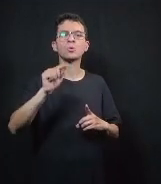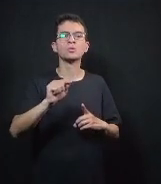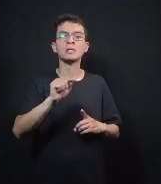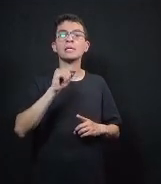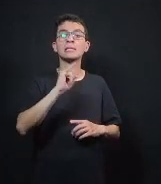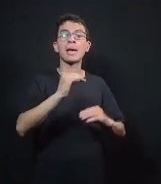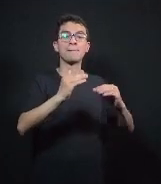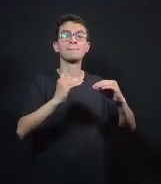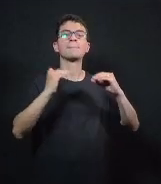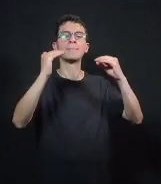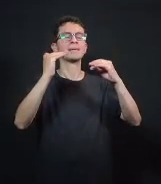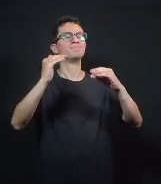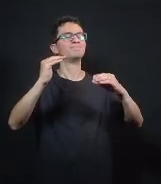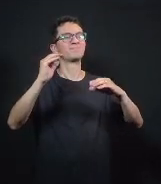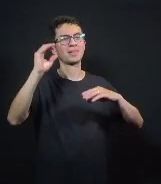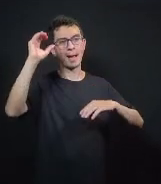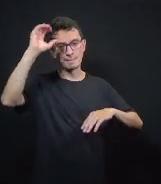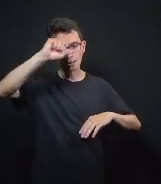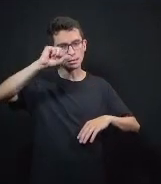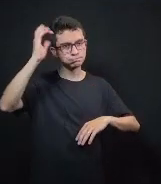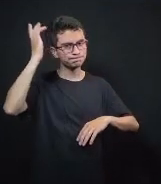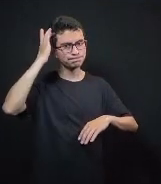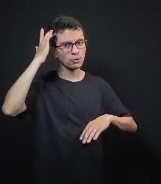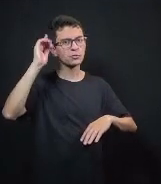é, mais